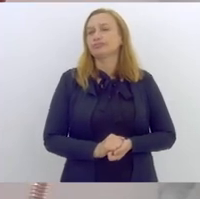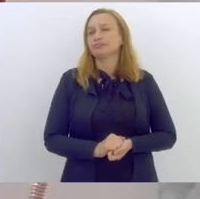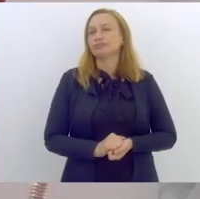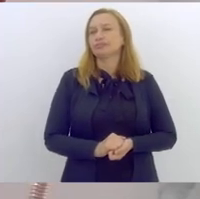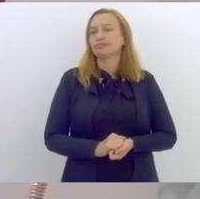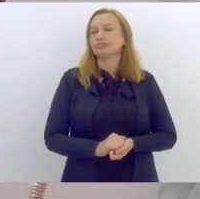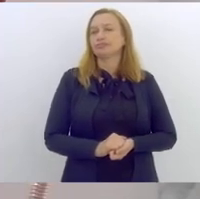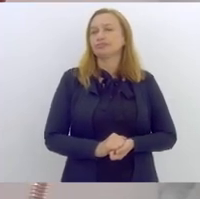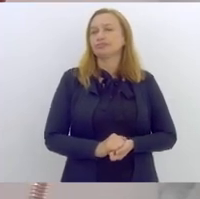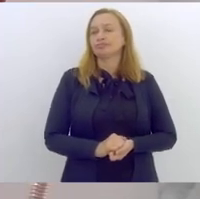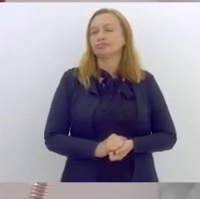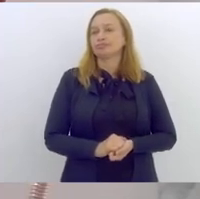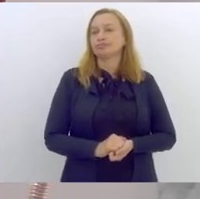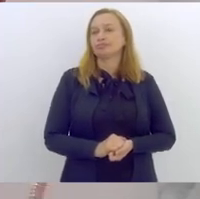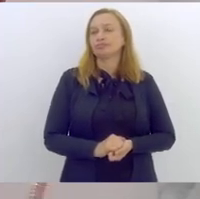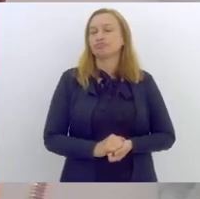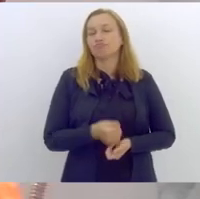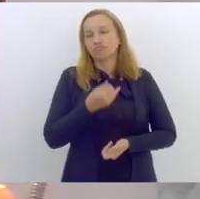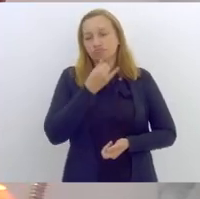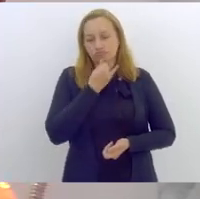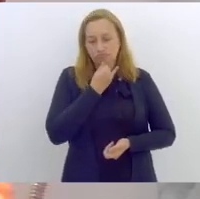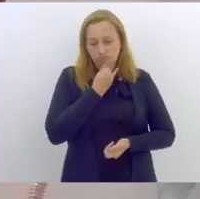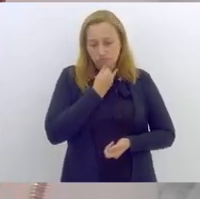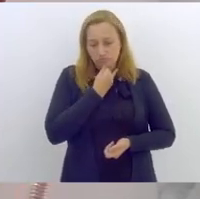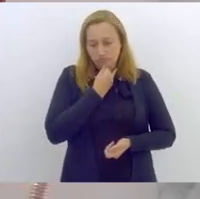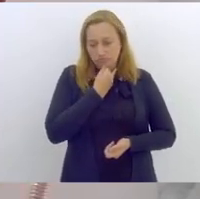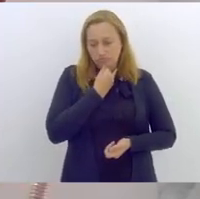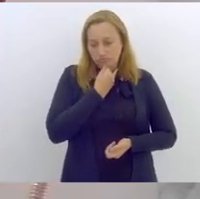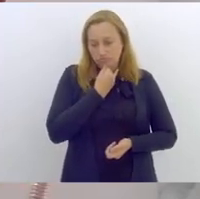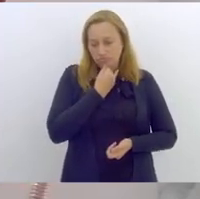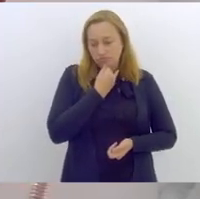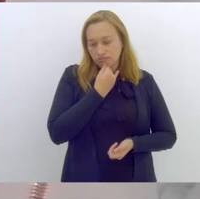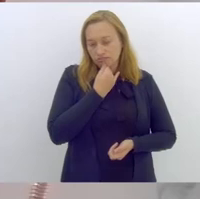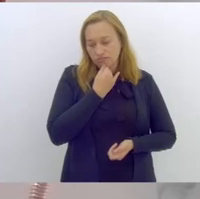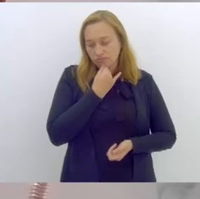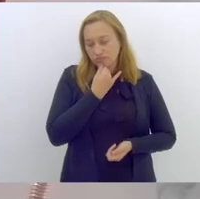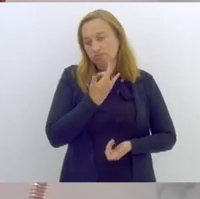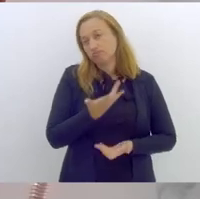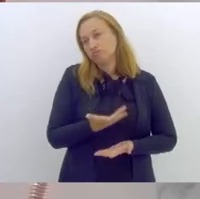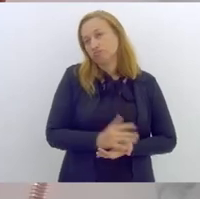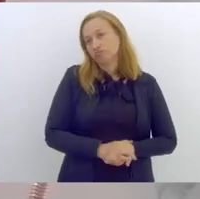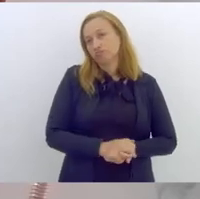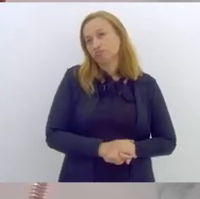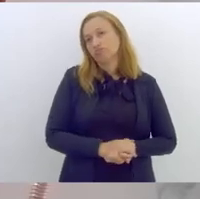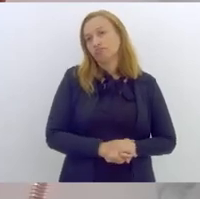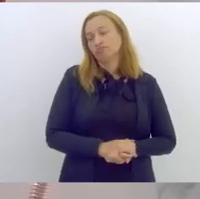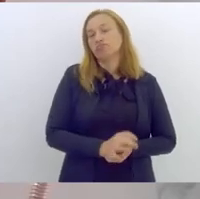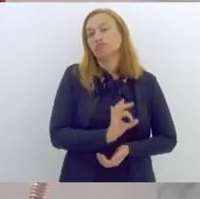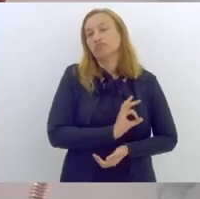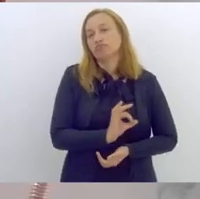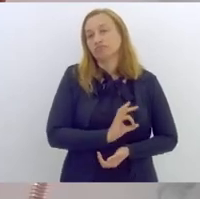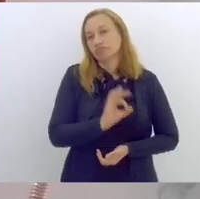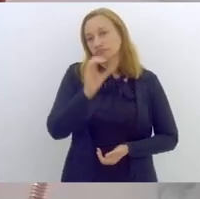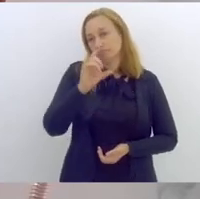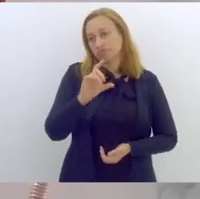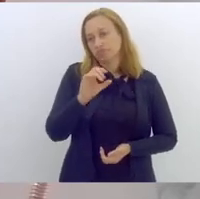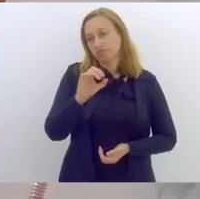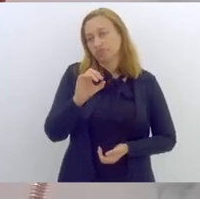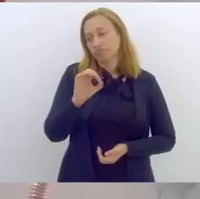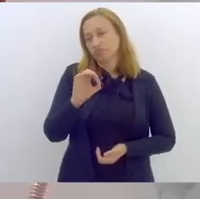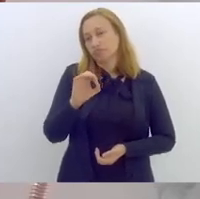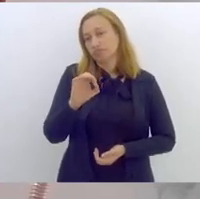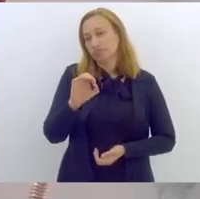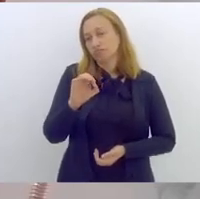fico muito triste para usar outra expressão quando a polícia civil vem aqui e fala de uma maneira